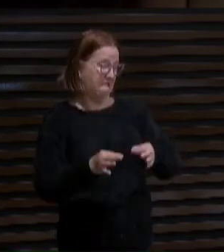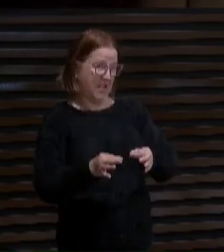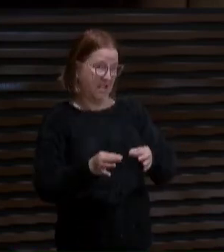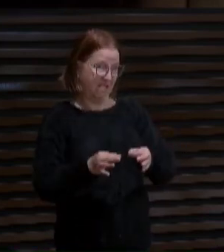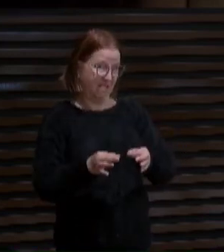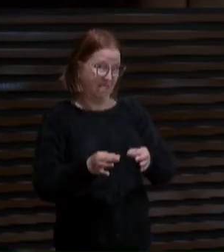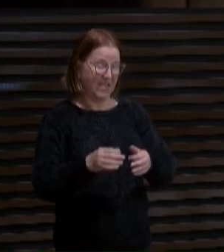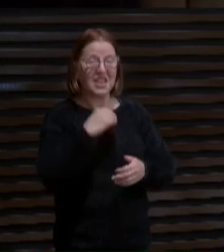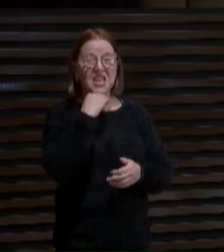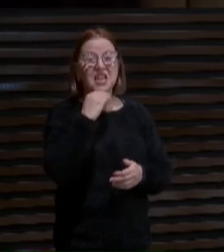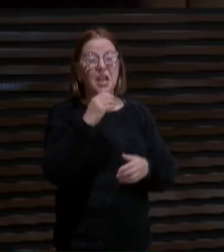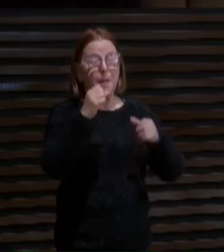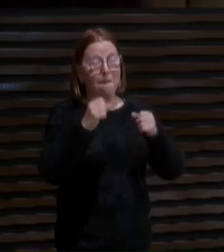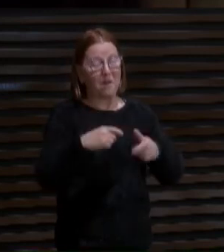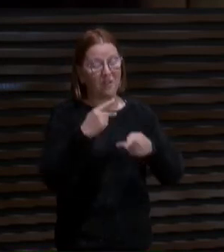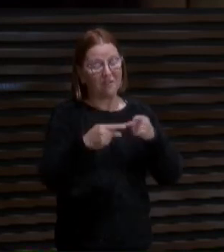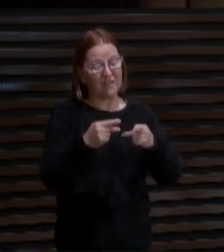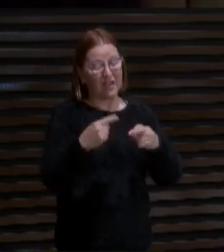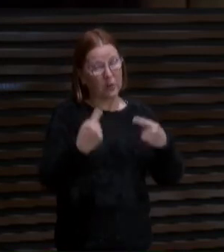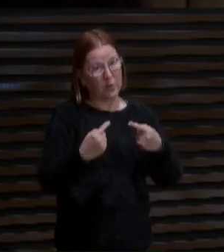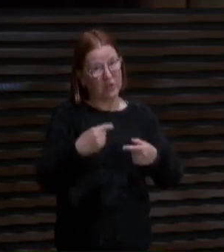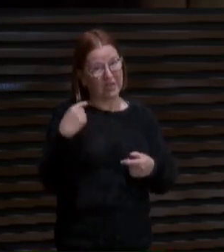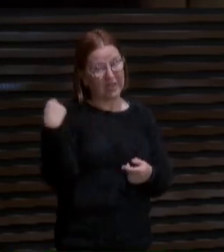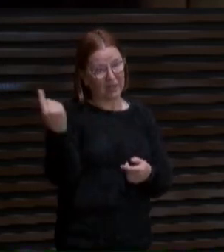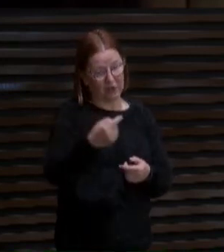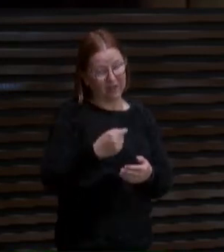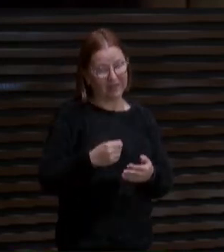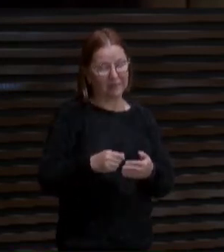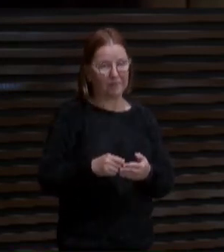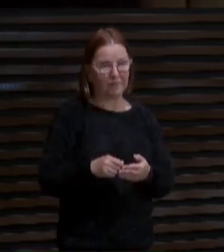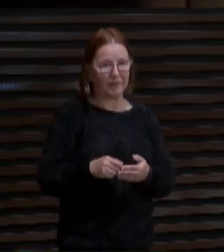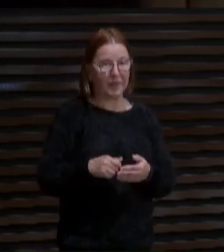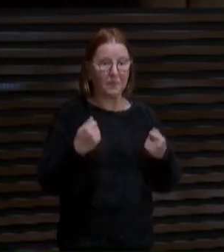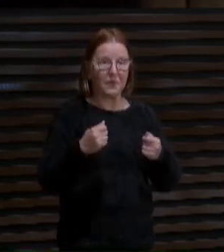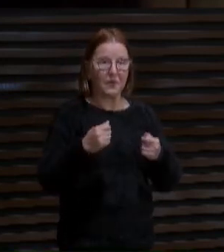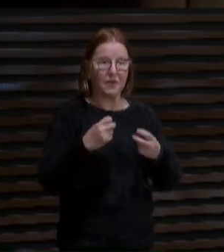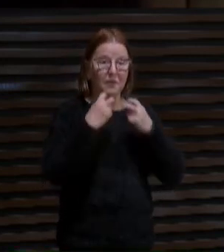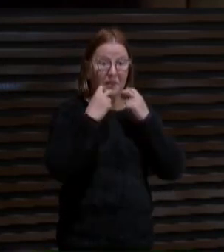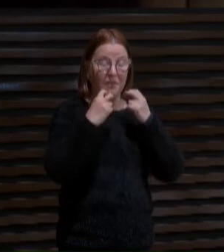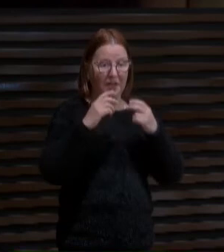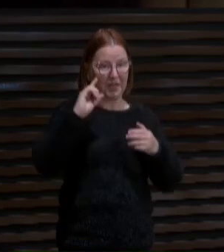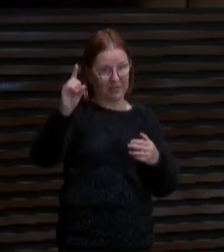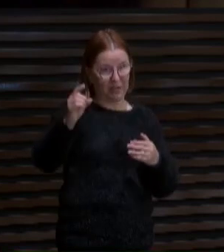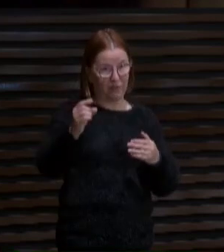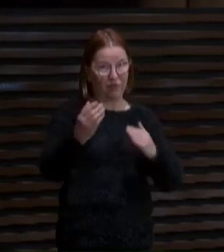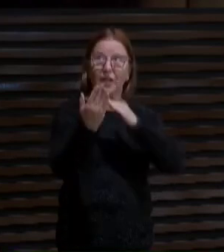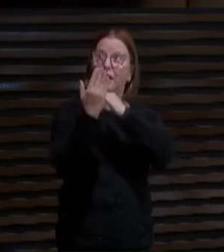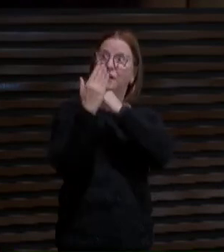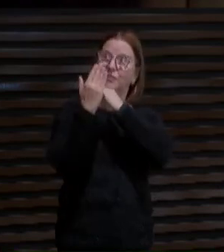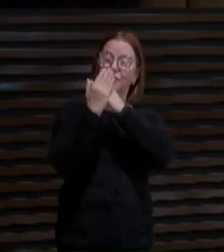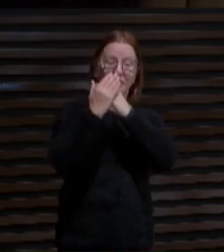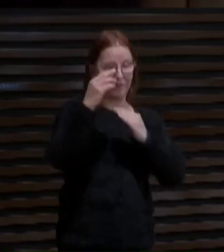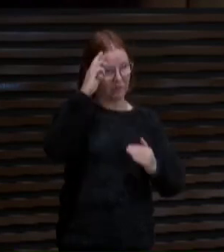licença que tenhamos esse ensino em mente e clamemos a Deus por ajuda o